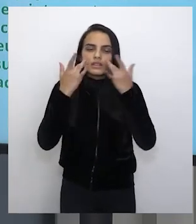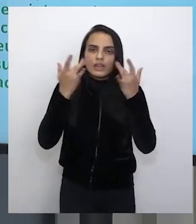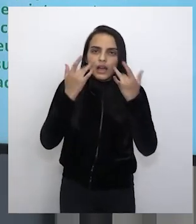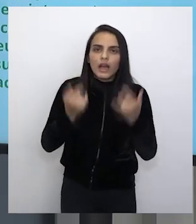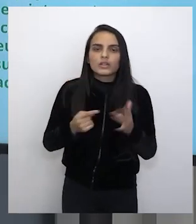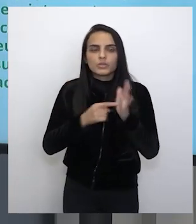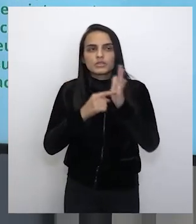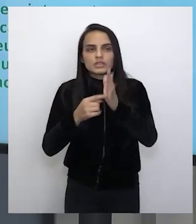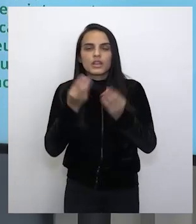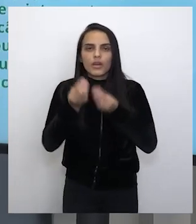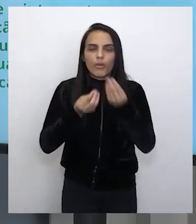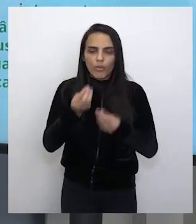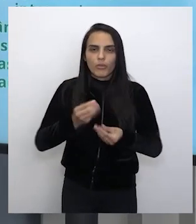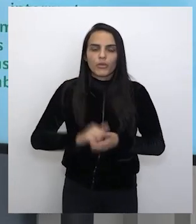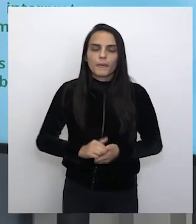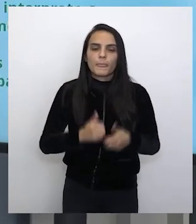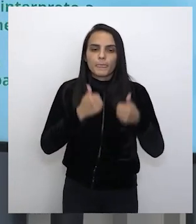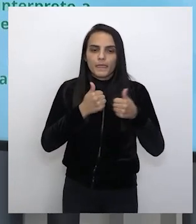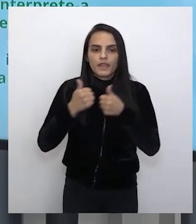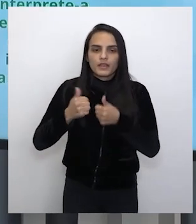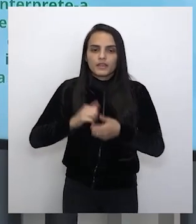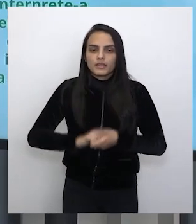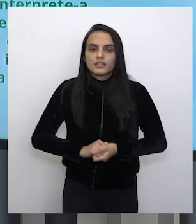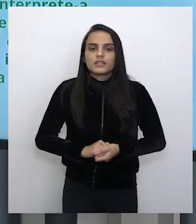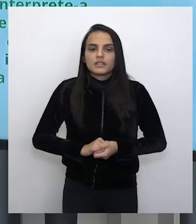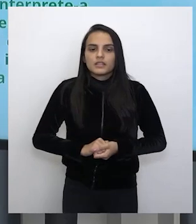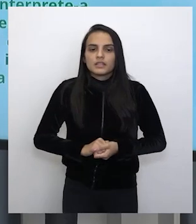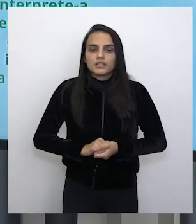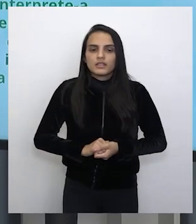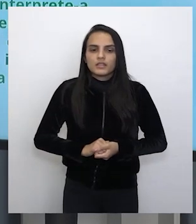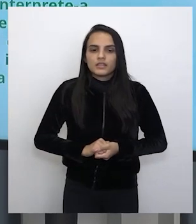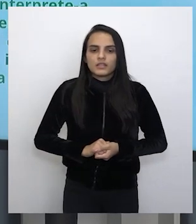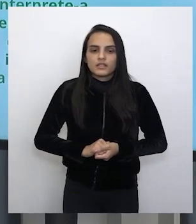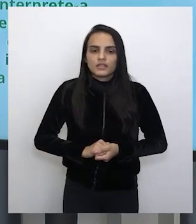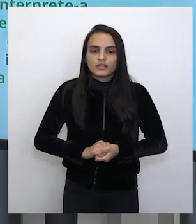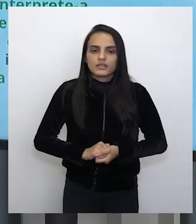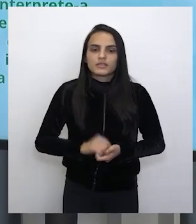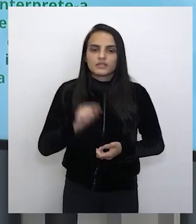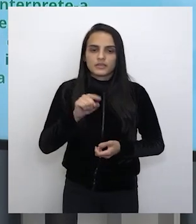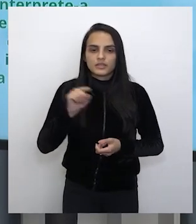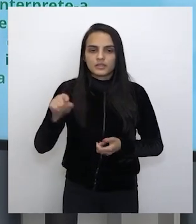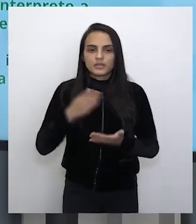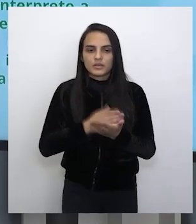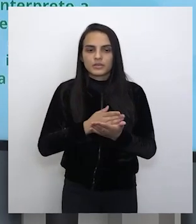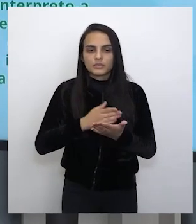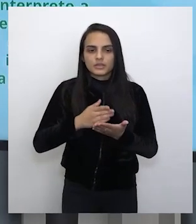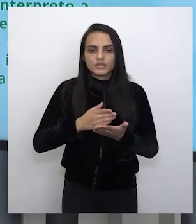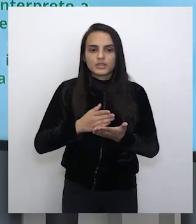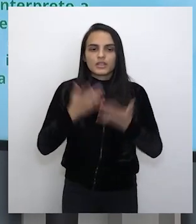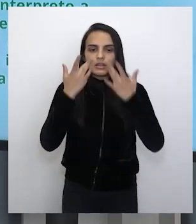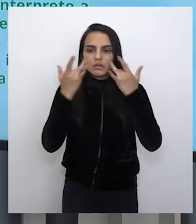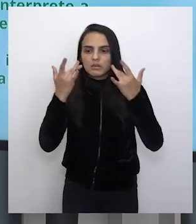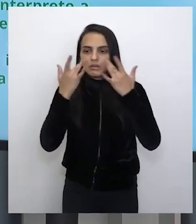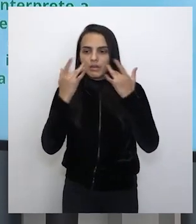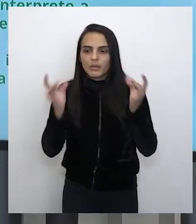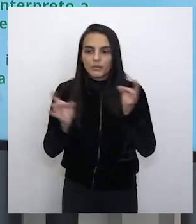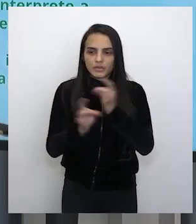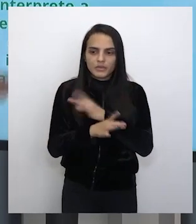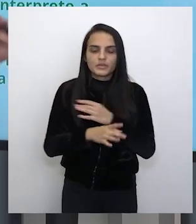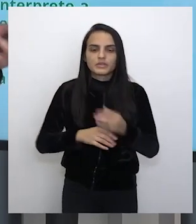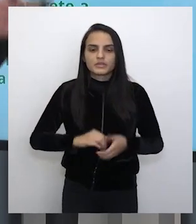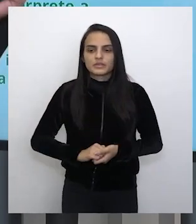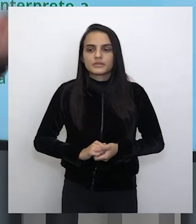teatral conhecida, tá? E aí você acabou de realizar uma leitura dramática quando você fizer aí, né,